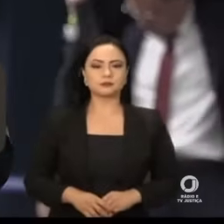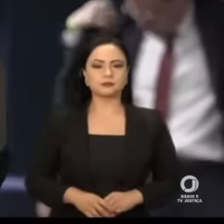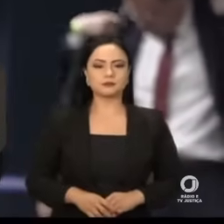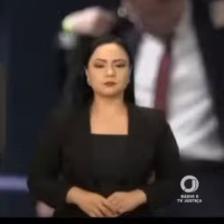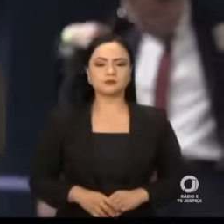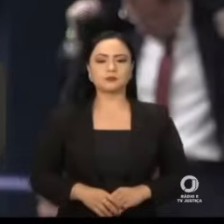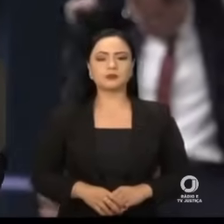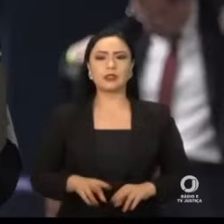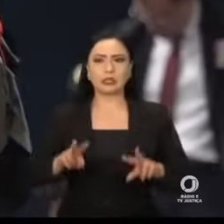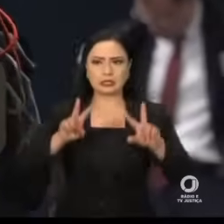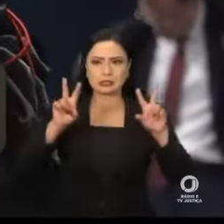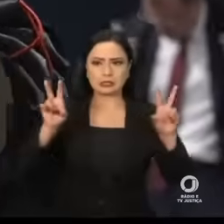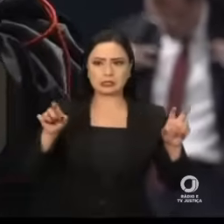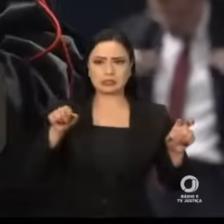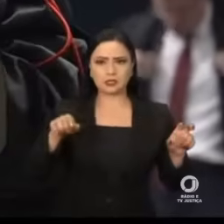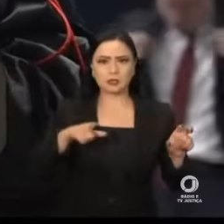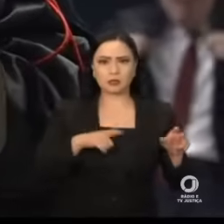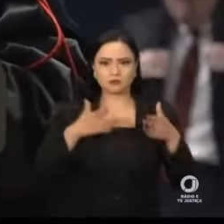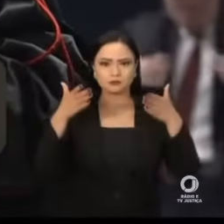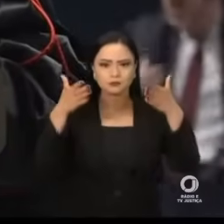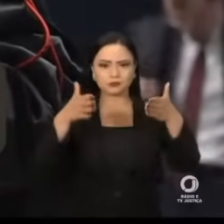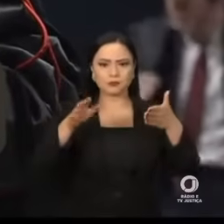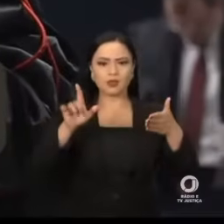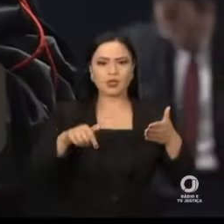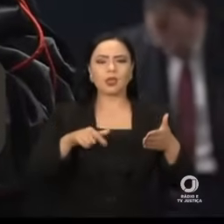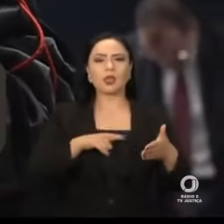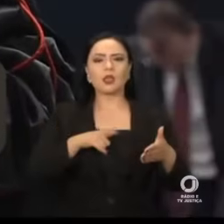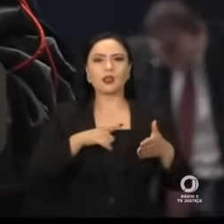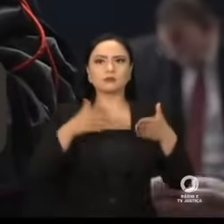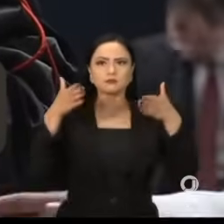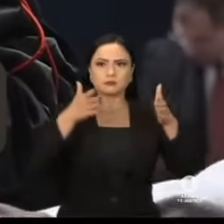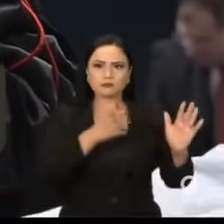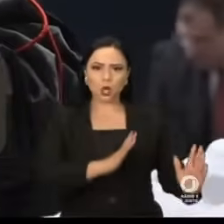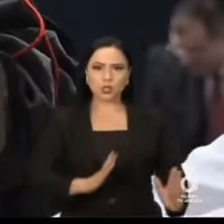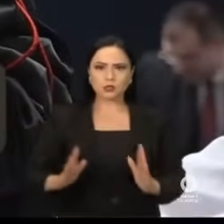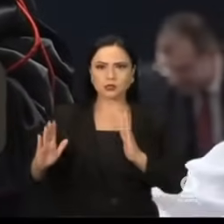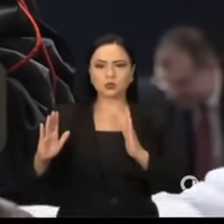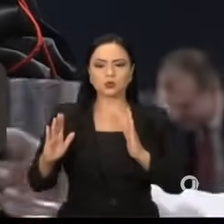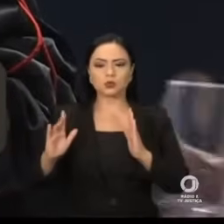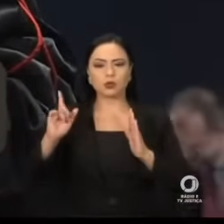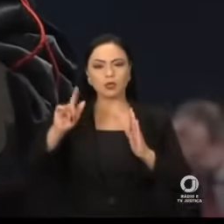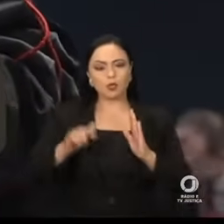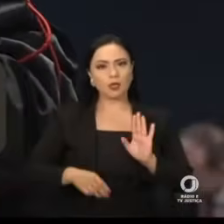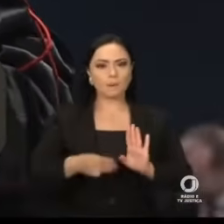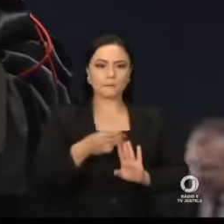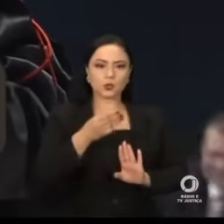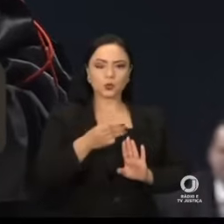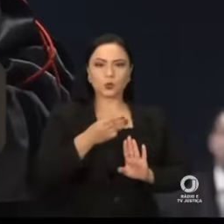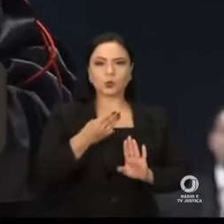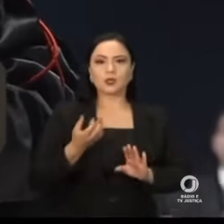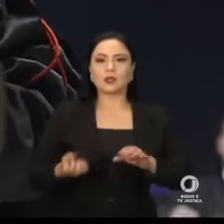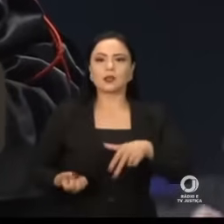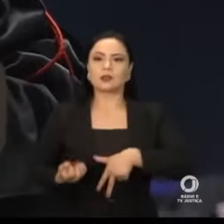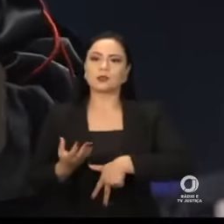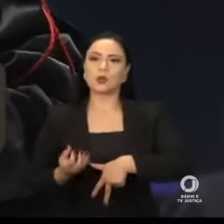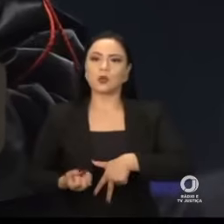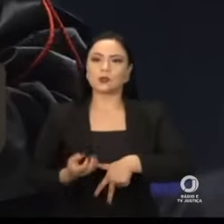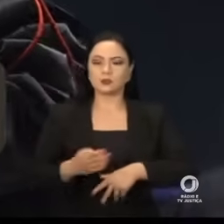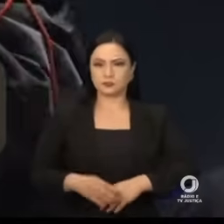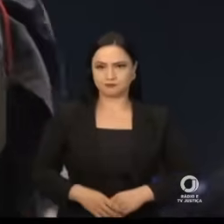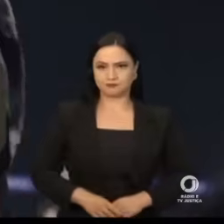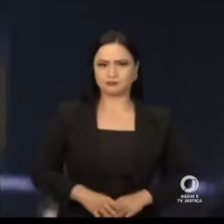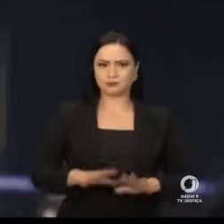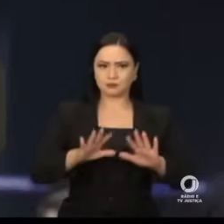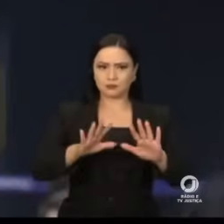Essa questão, esse é o epicentro, essa é a pedra de toque do processo. É a minuta e a colaboração. Daí